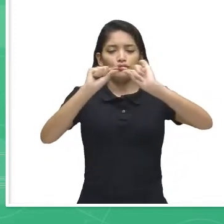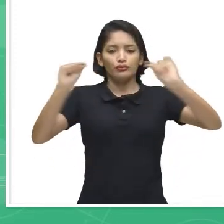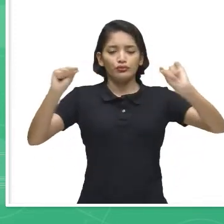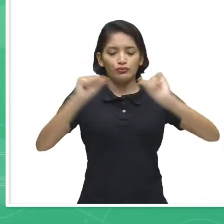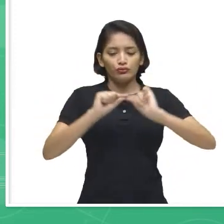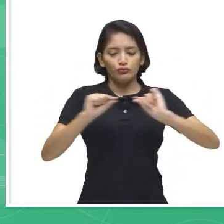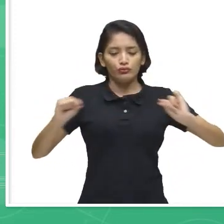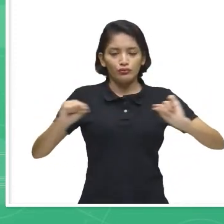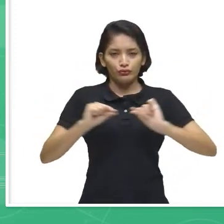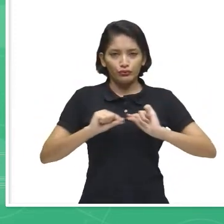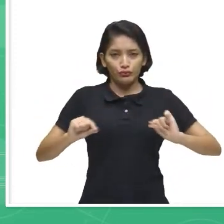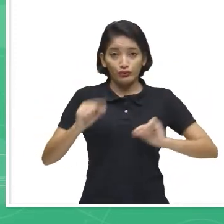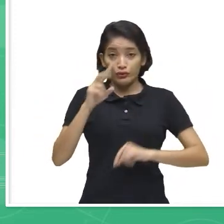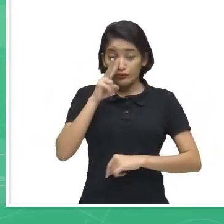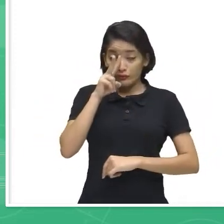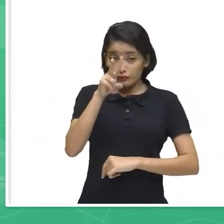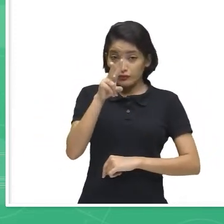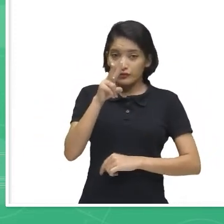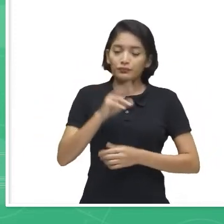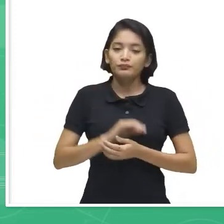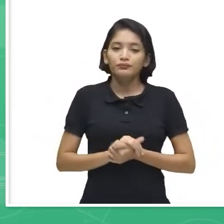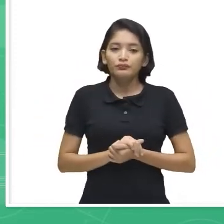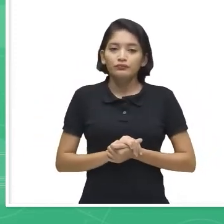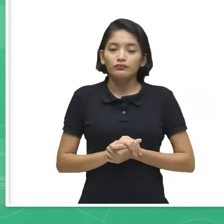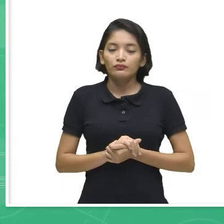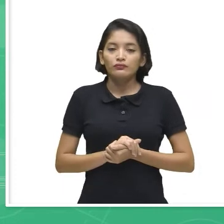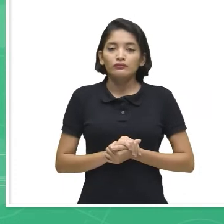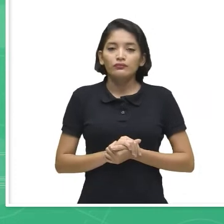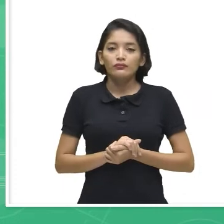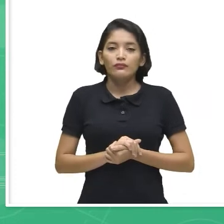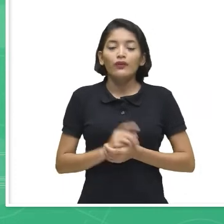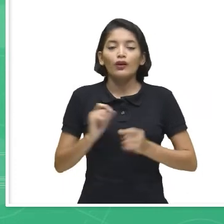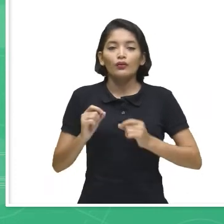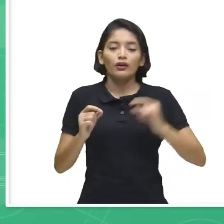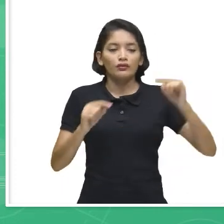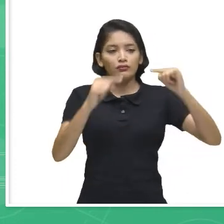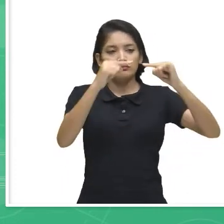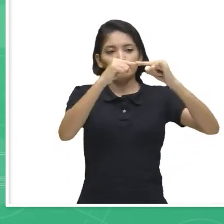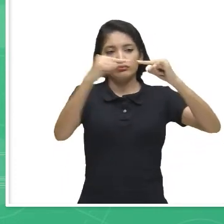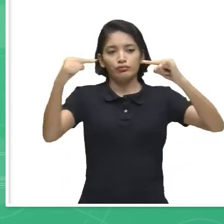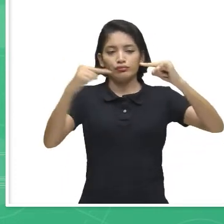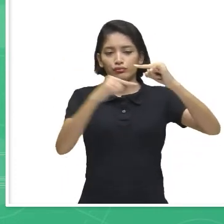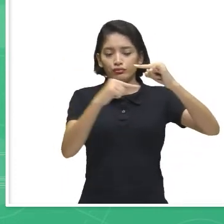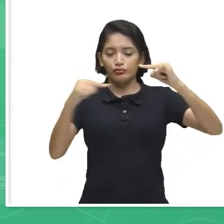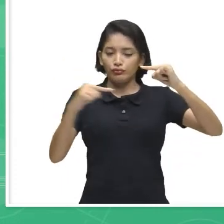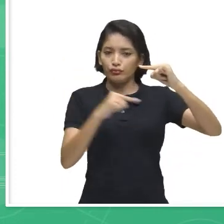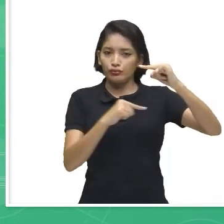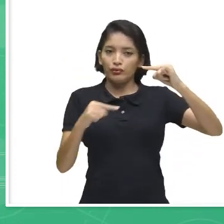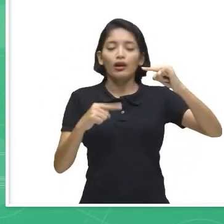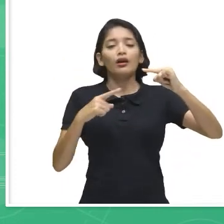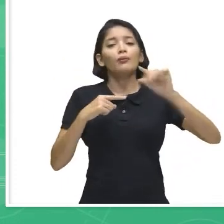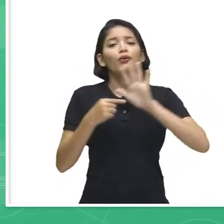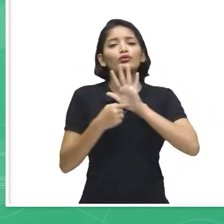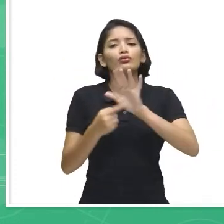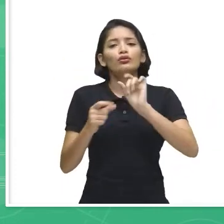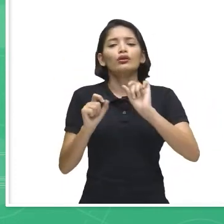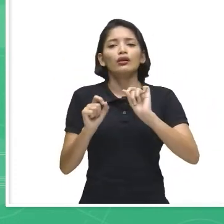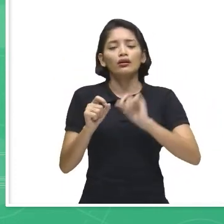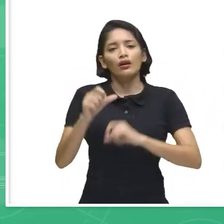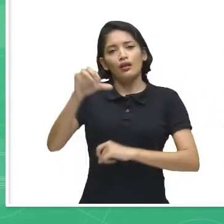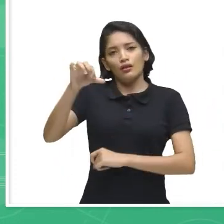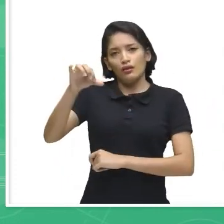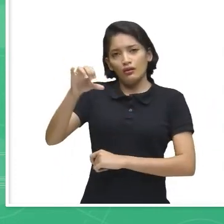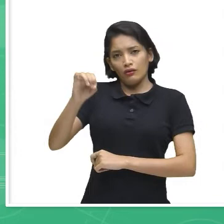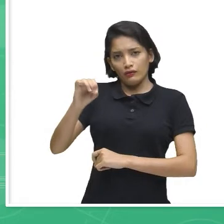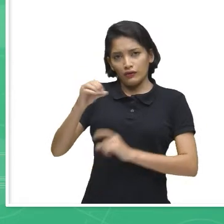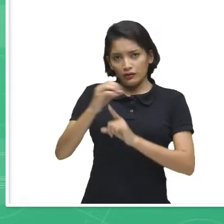força. As linhas de força, elas são perpendiculares, olha, estão formando um ângulo de 90 graus com essas